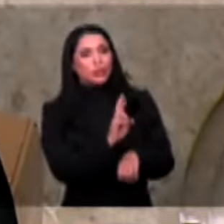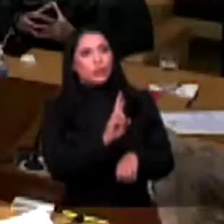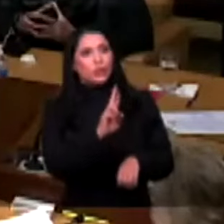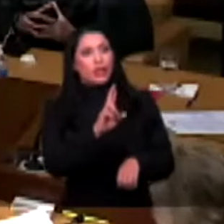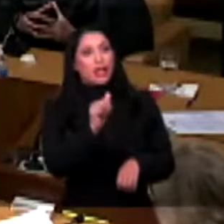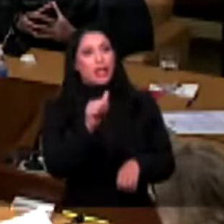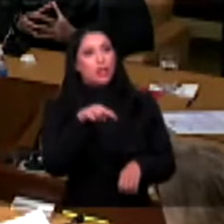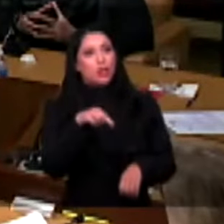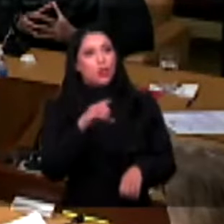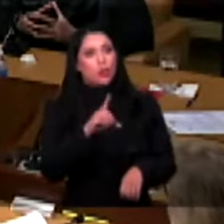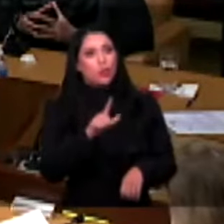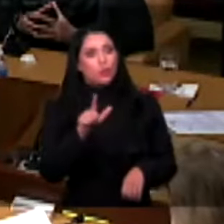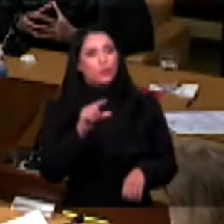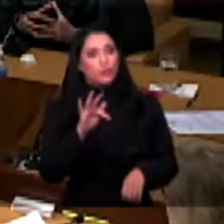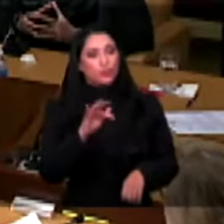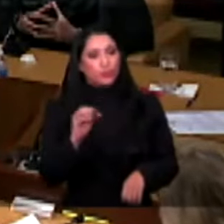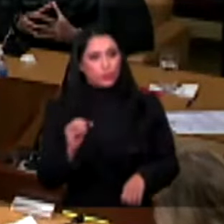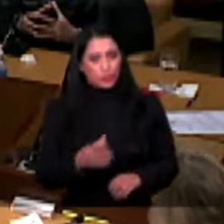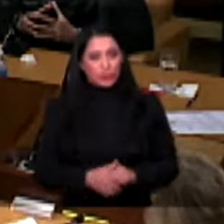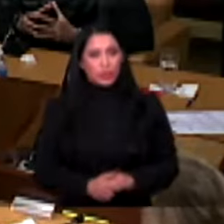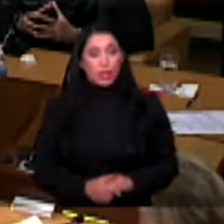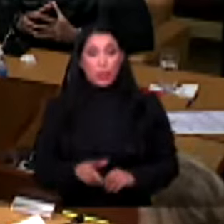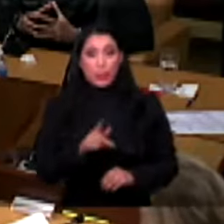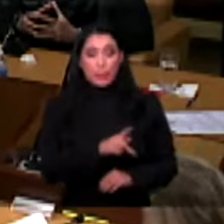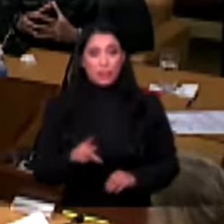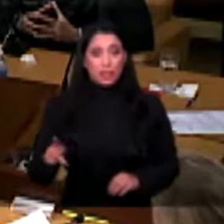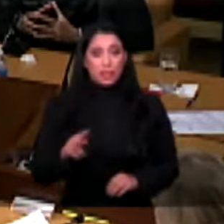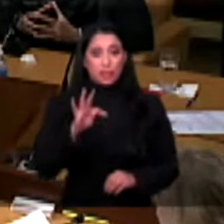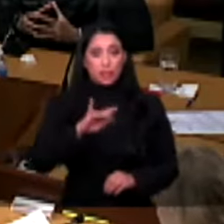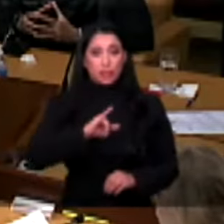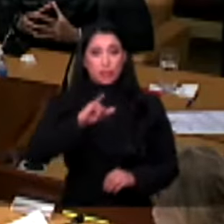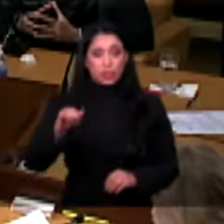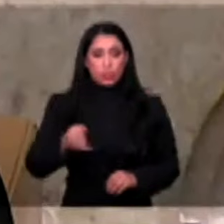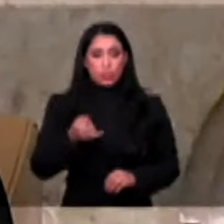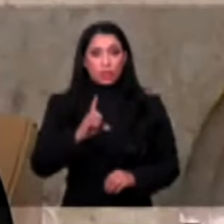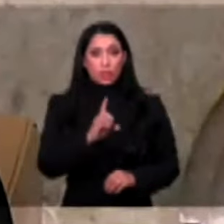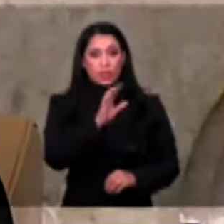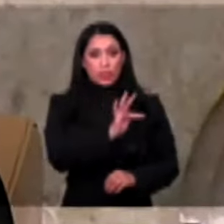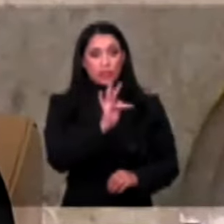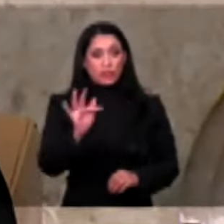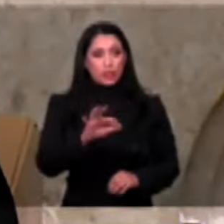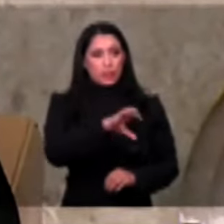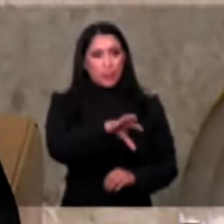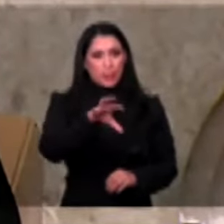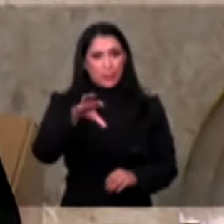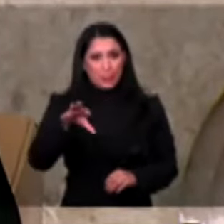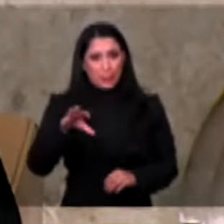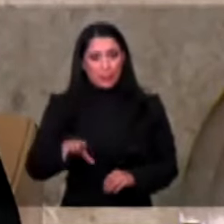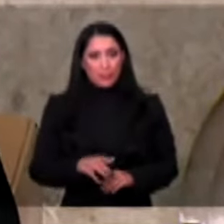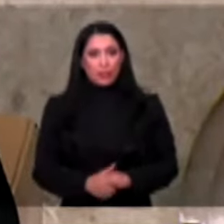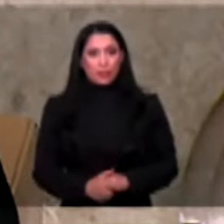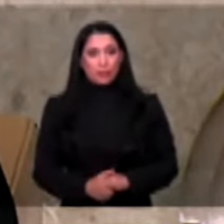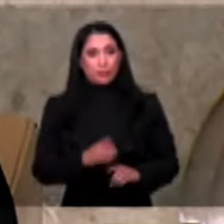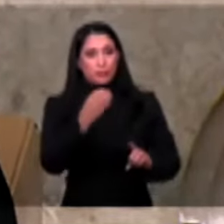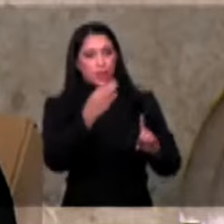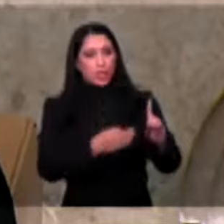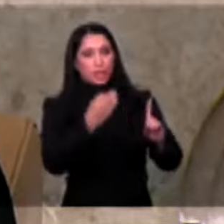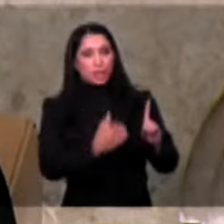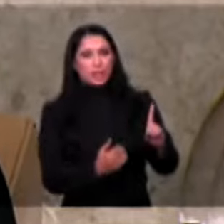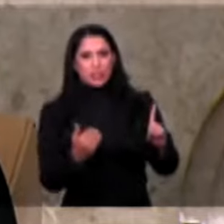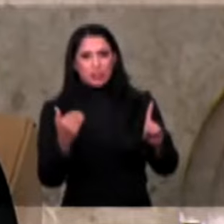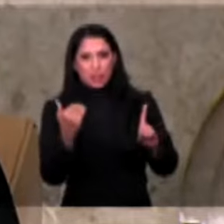Vieira Júnior. O presidente do Tribunal de Justiça do Distrito Federal e dos Territórios, desembargador José